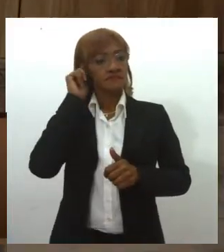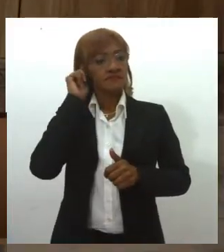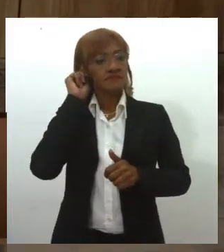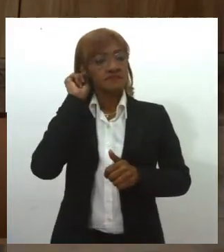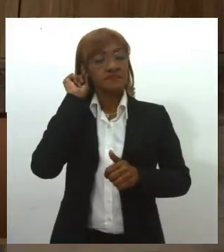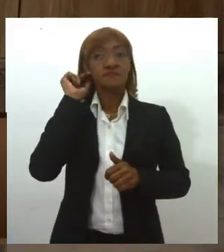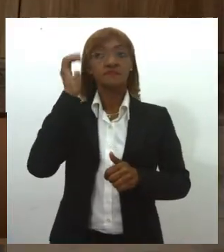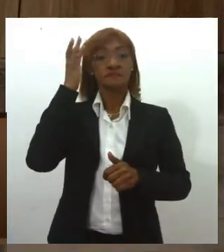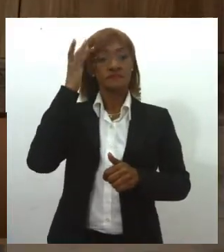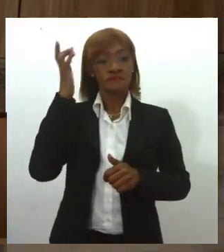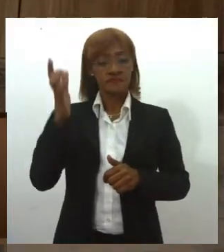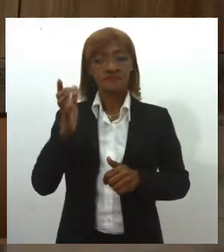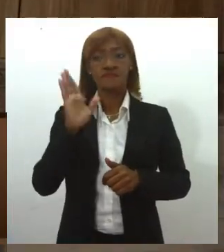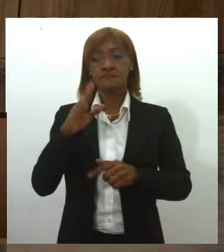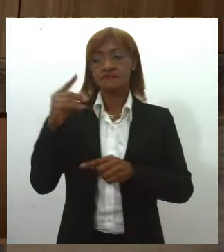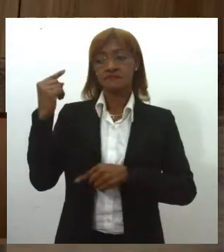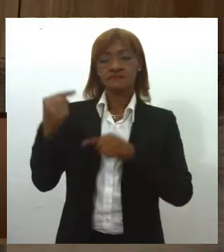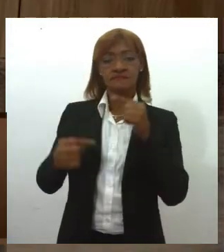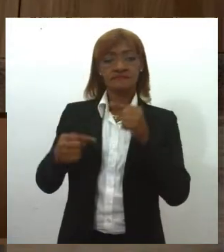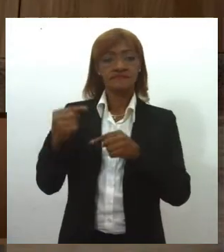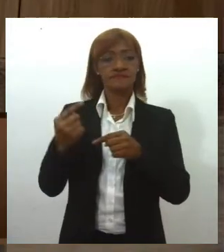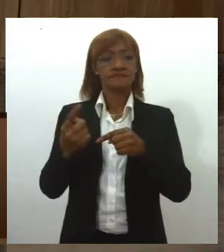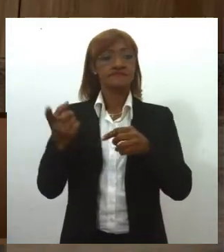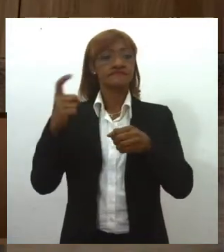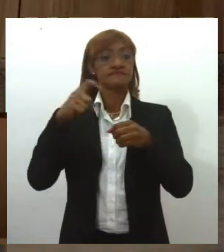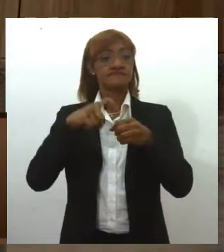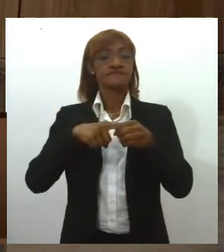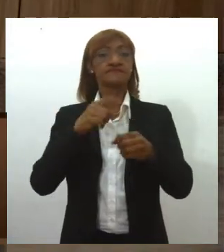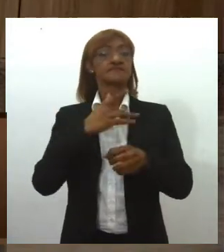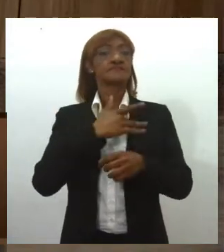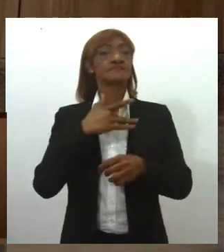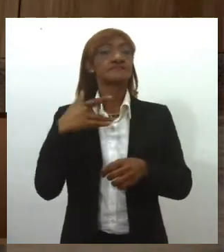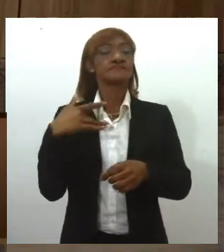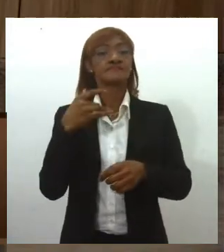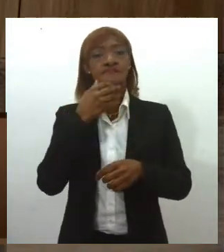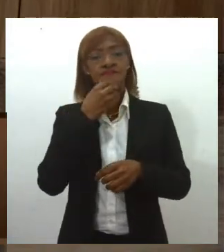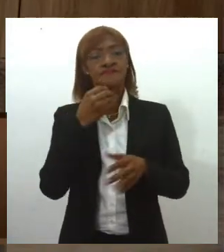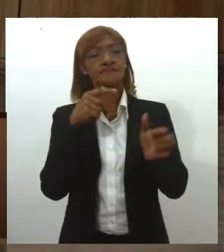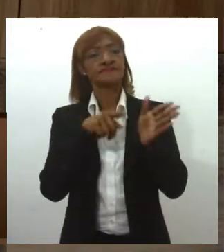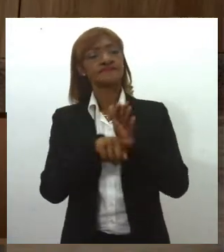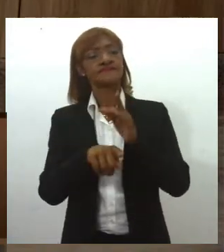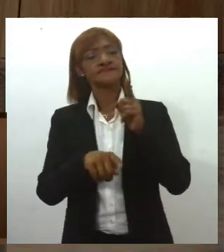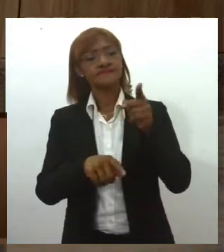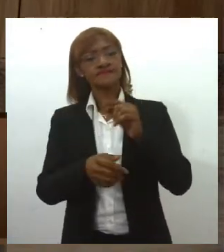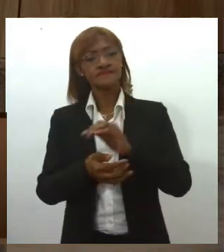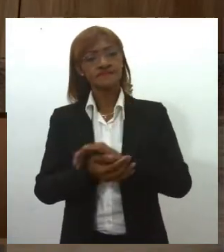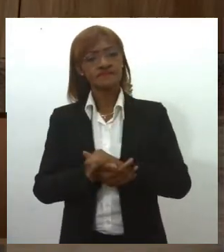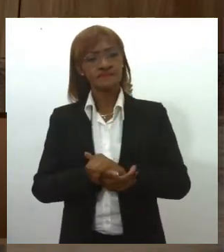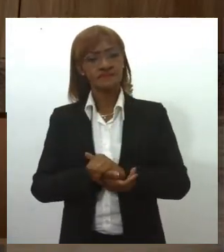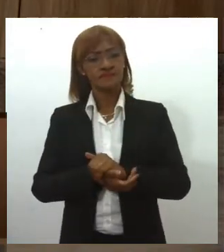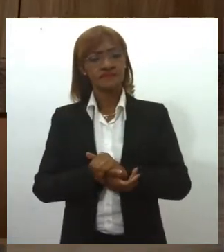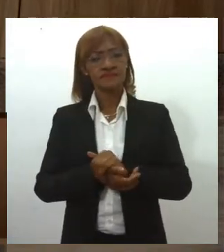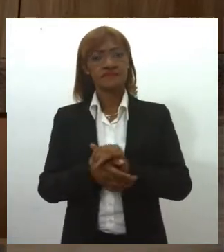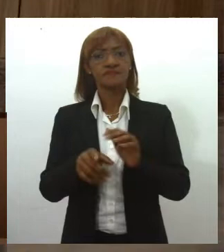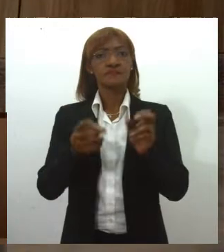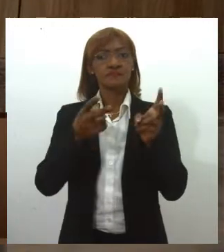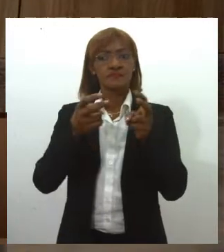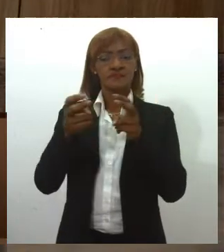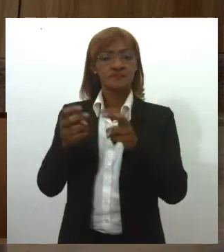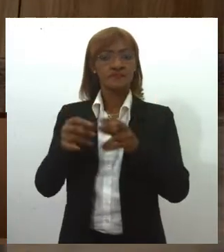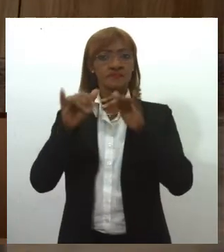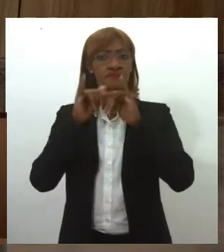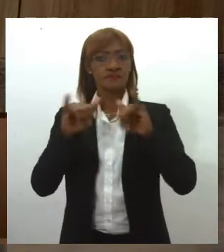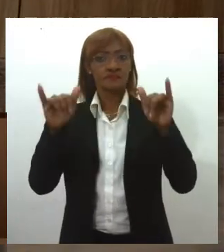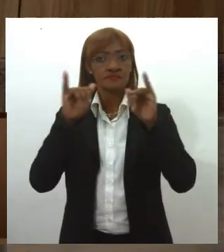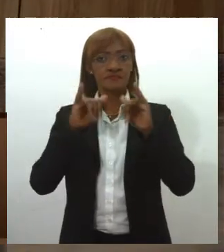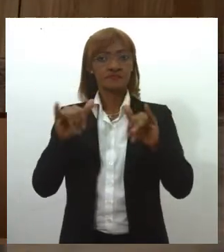tratando sobre as políticas públicas voltadas para a saúde do homem. E eu queria saber do senhor, doutor Renan. A gente vê a campanha do Outubro